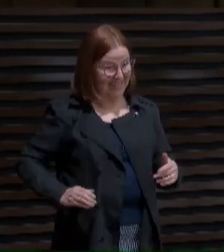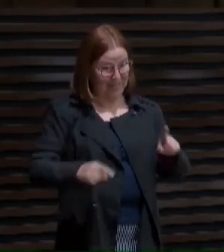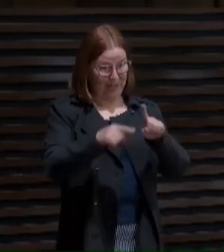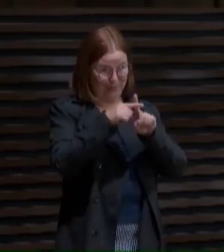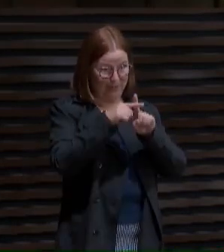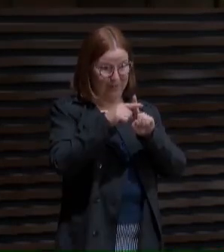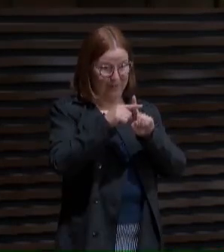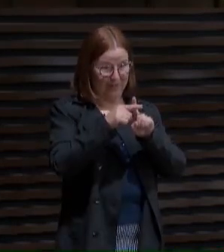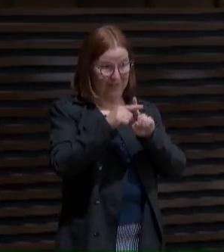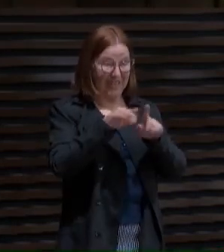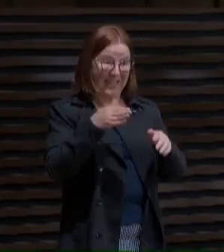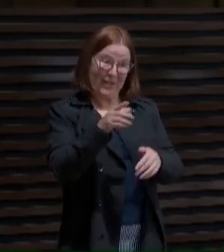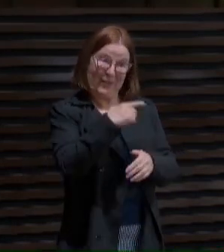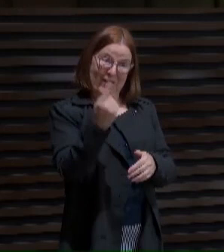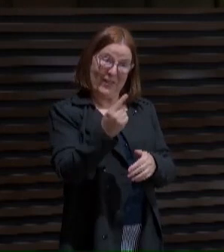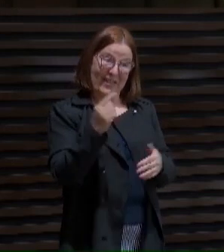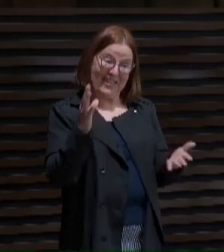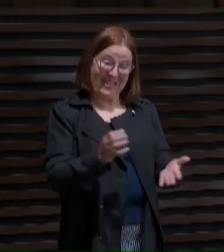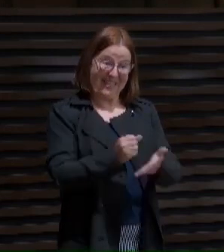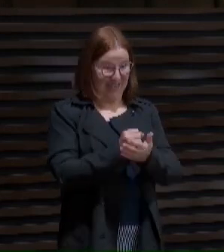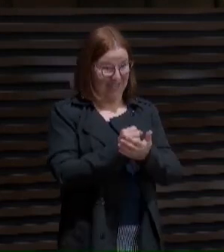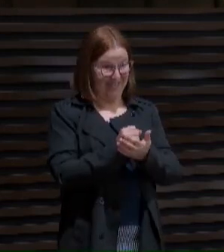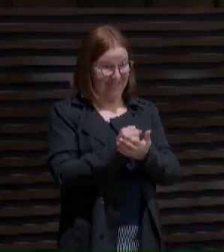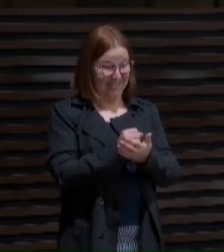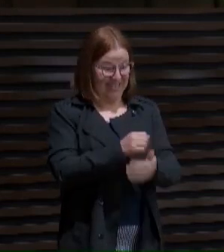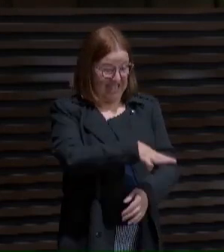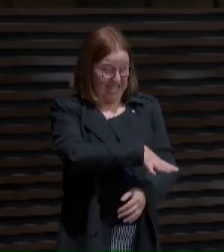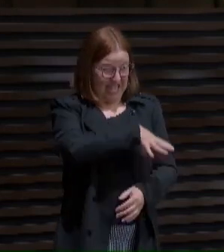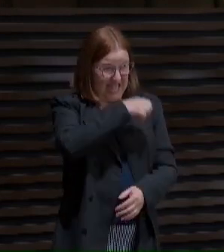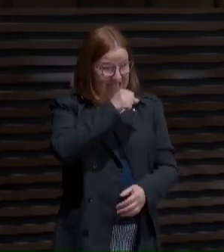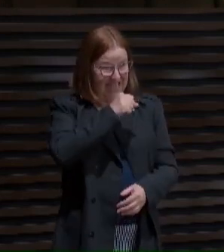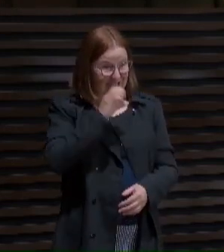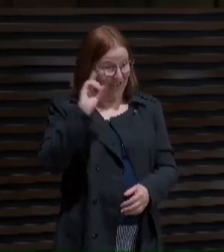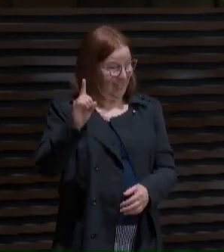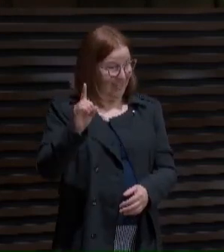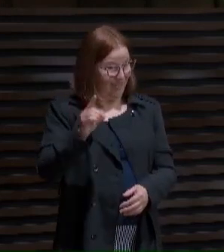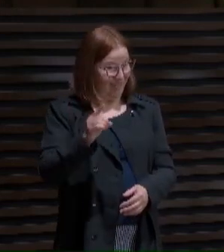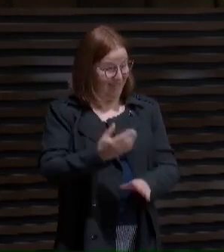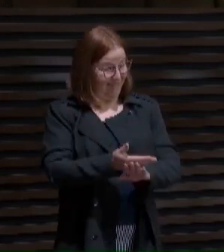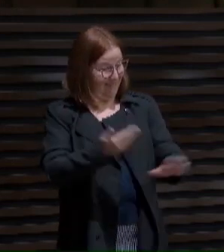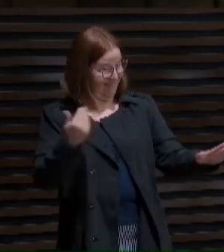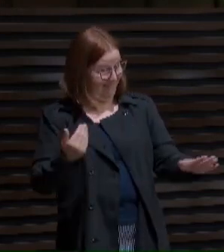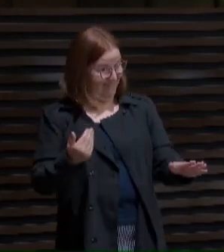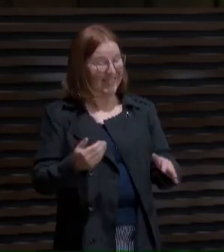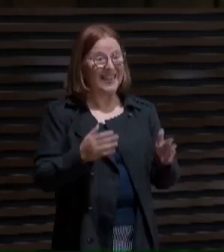ira de Deus. Jesus Cristo recebeu essa ira em nosso